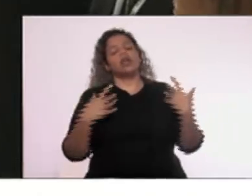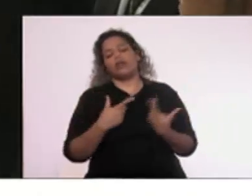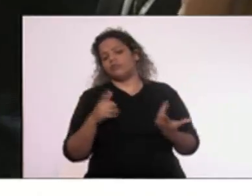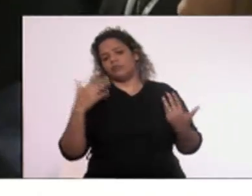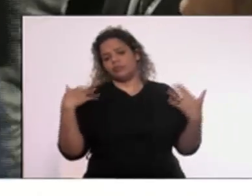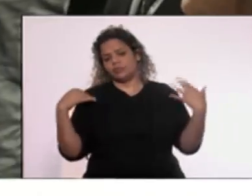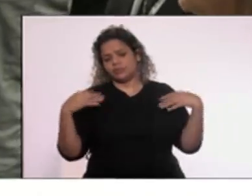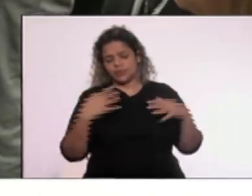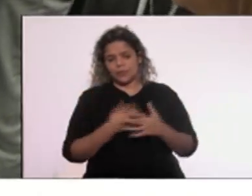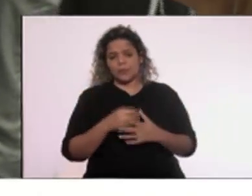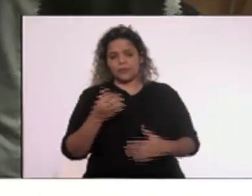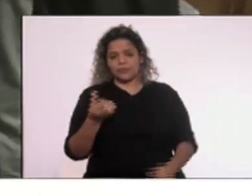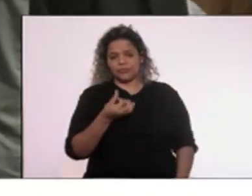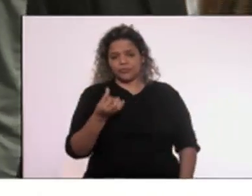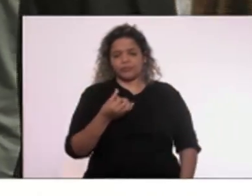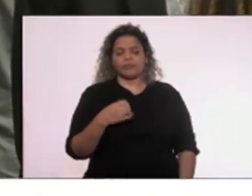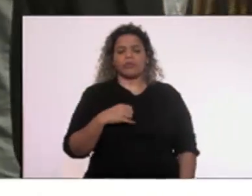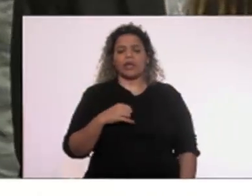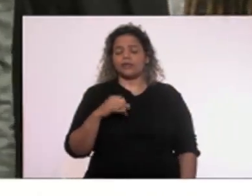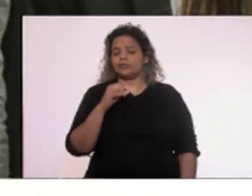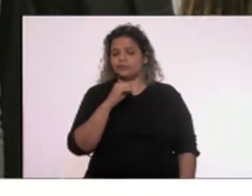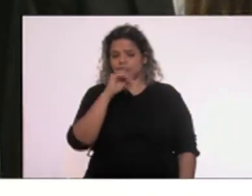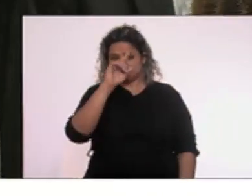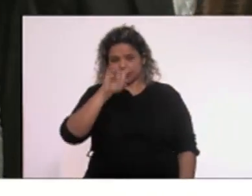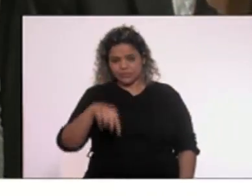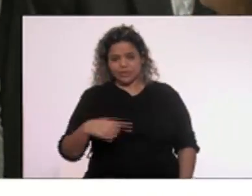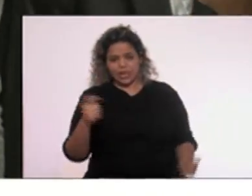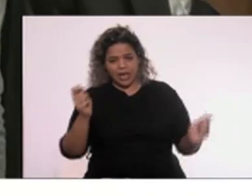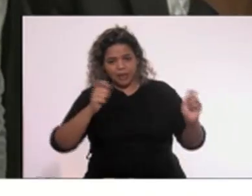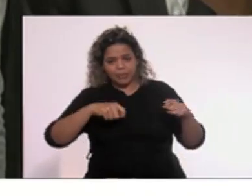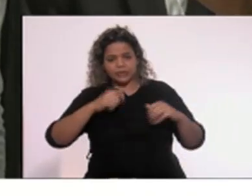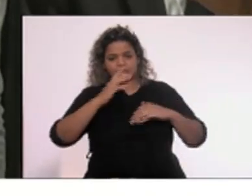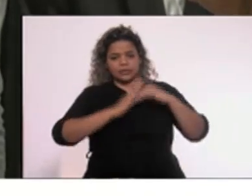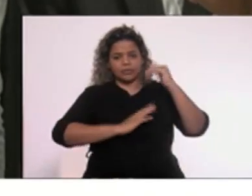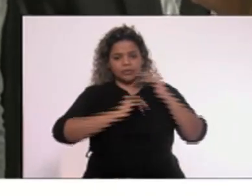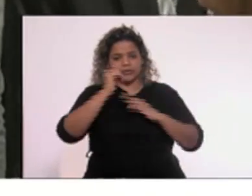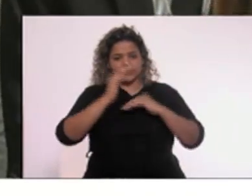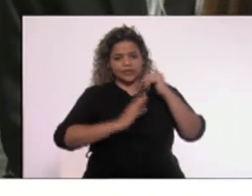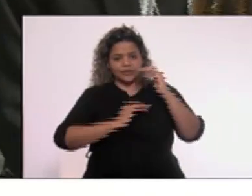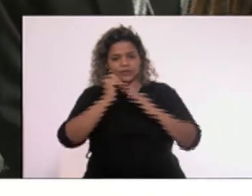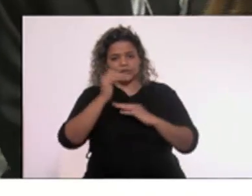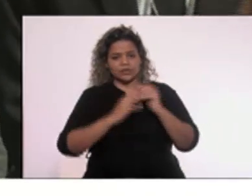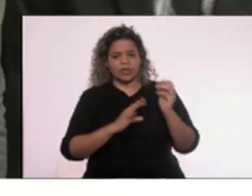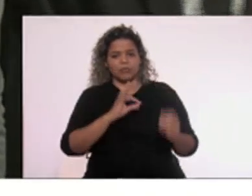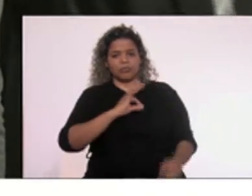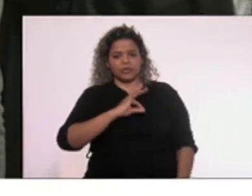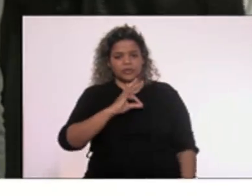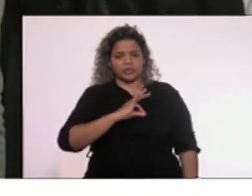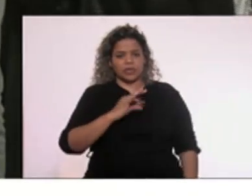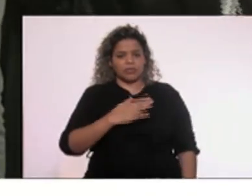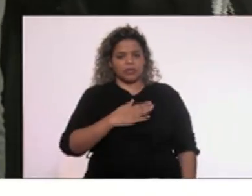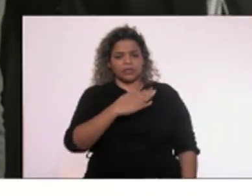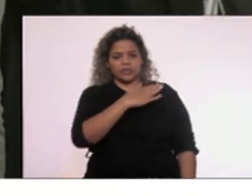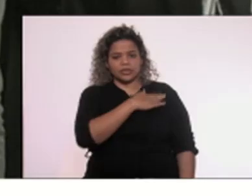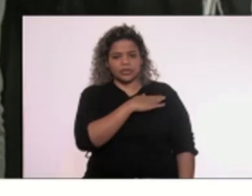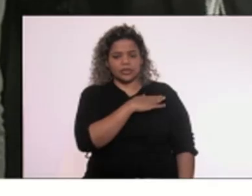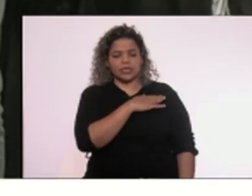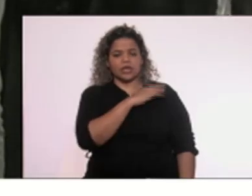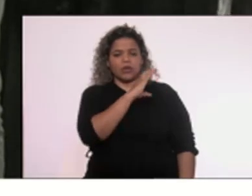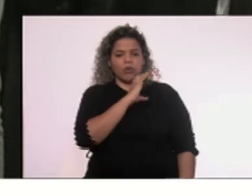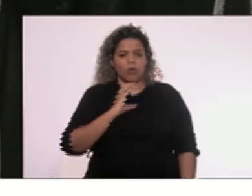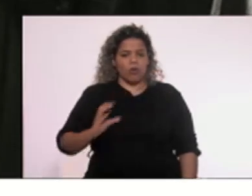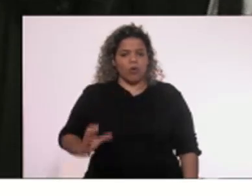entretenimento. 6. Promover a capacitação profissional dos policiais militares e do